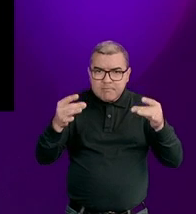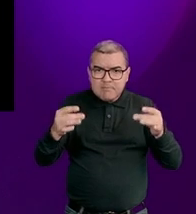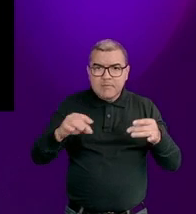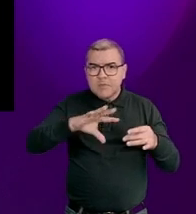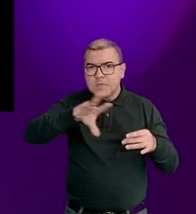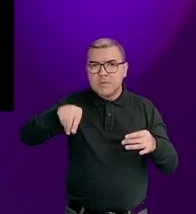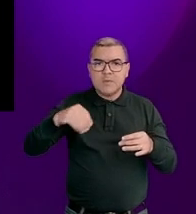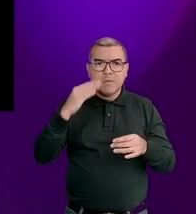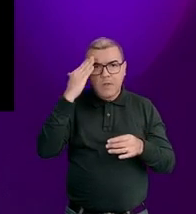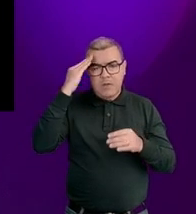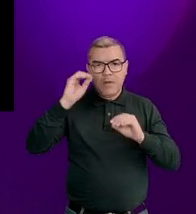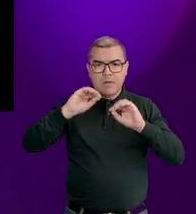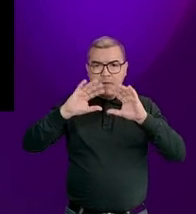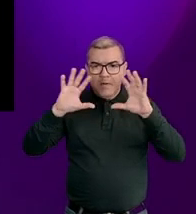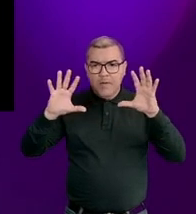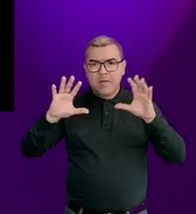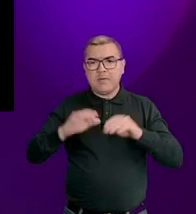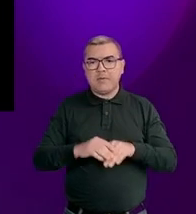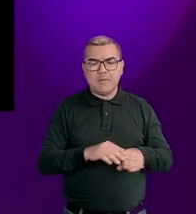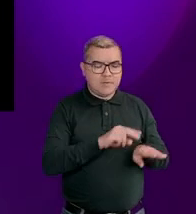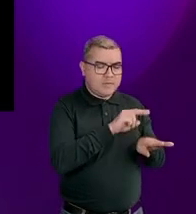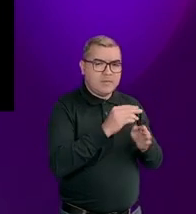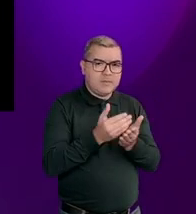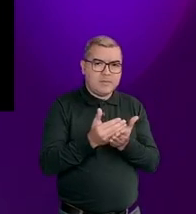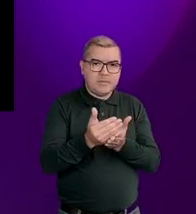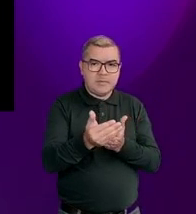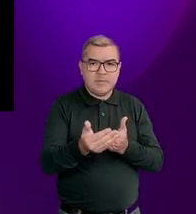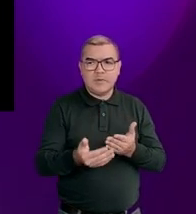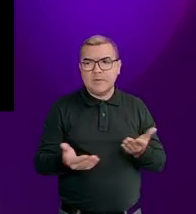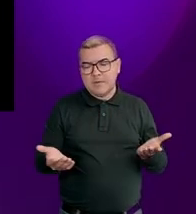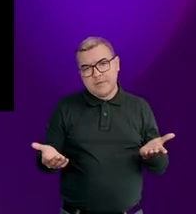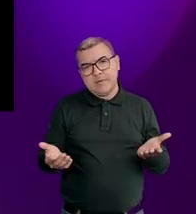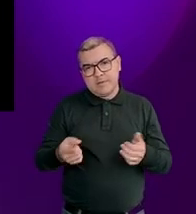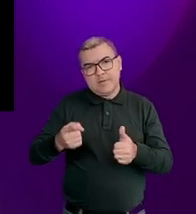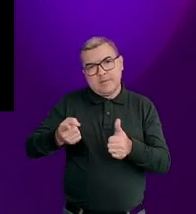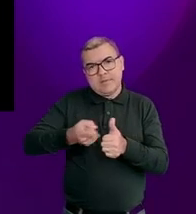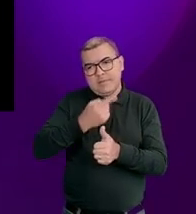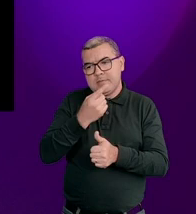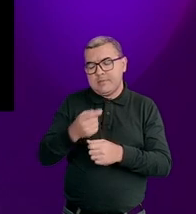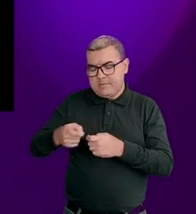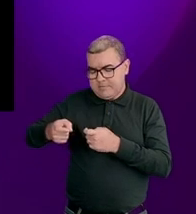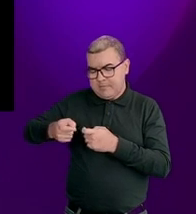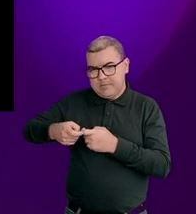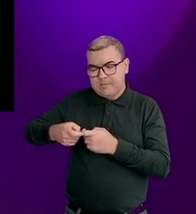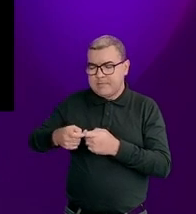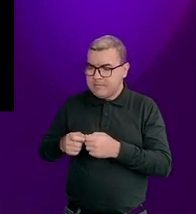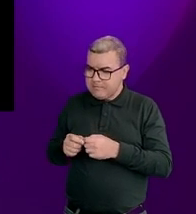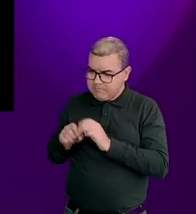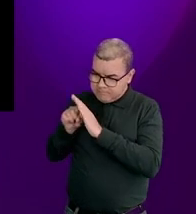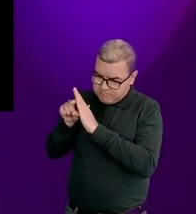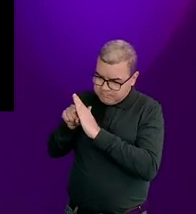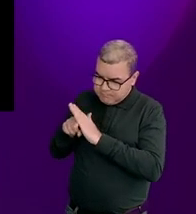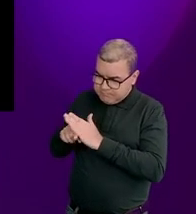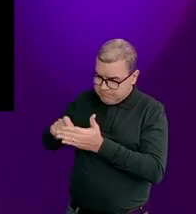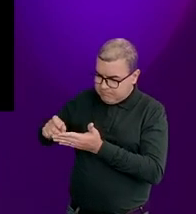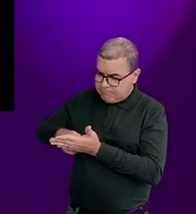público em geral como isso é feito, né? Tudo começa, claro, com a indicação precisa, né?